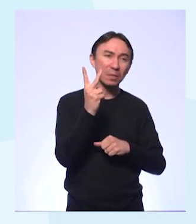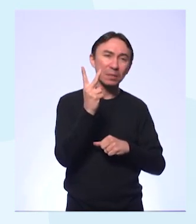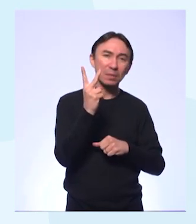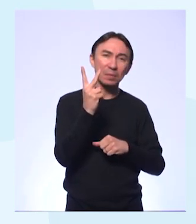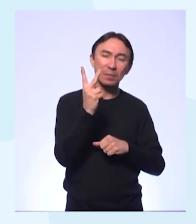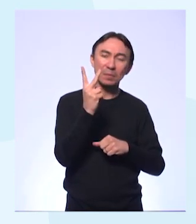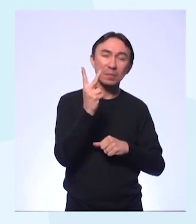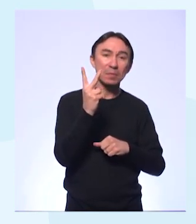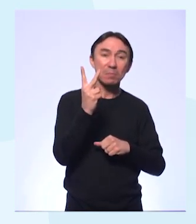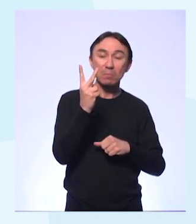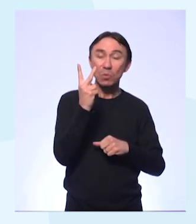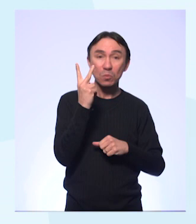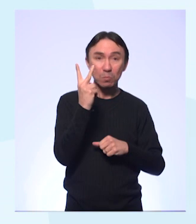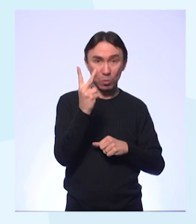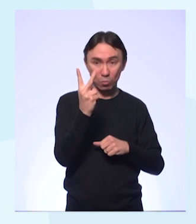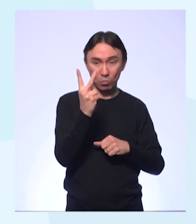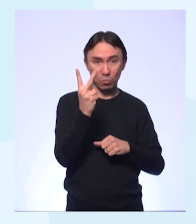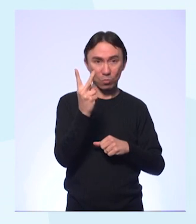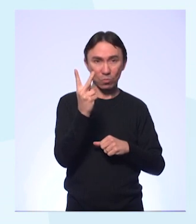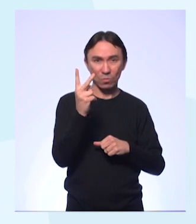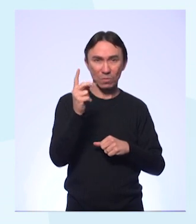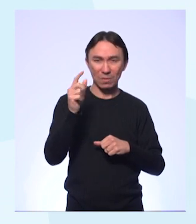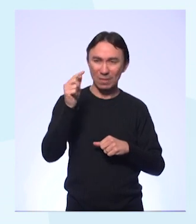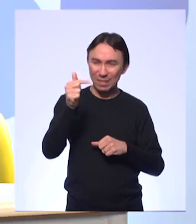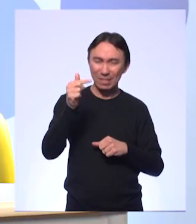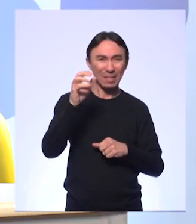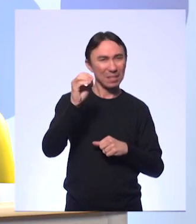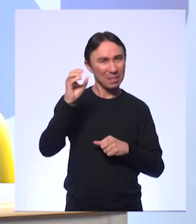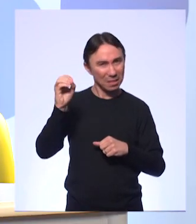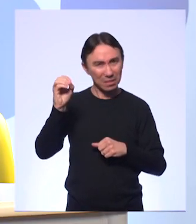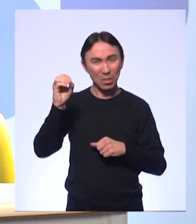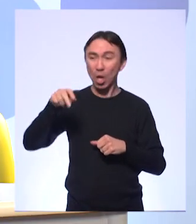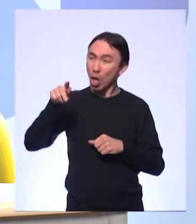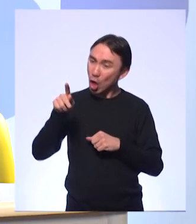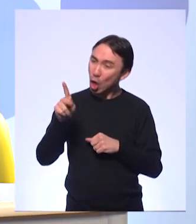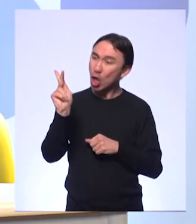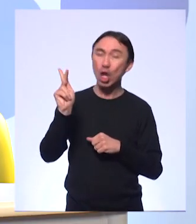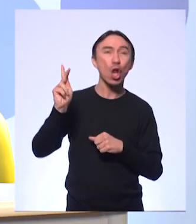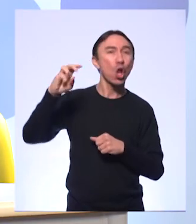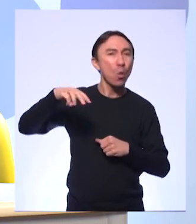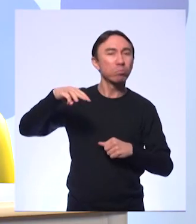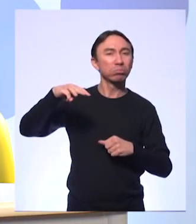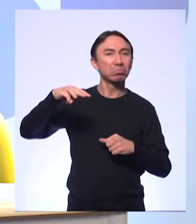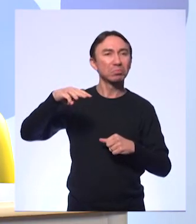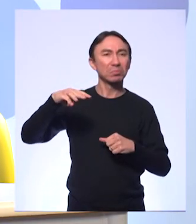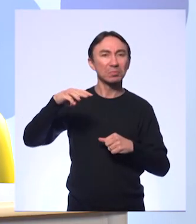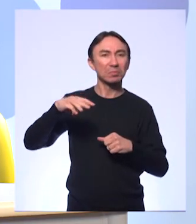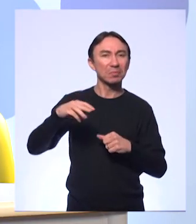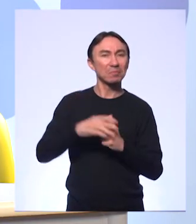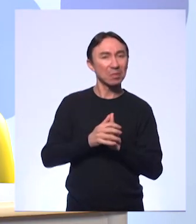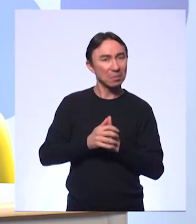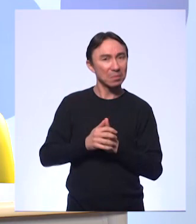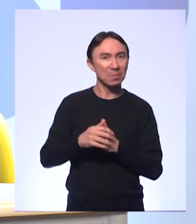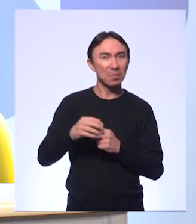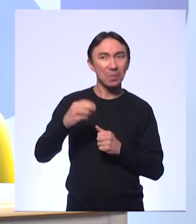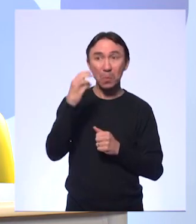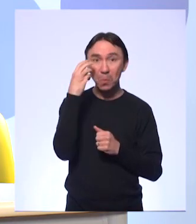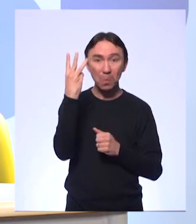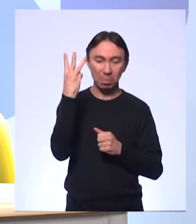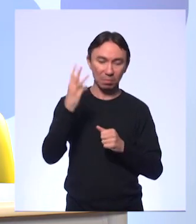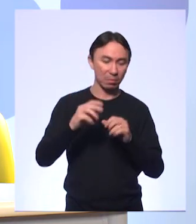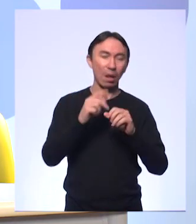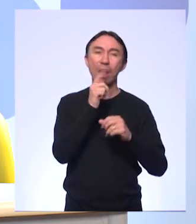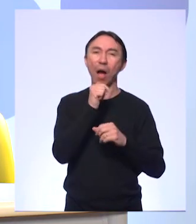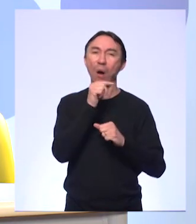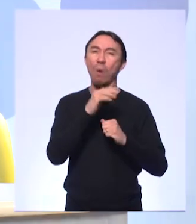2.760 quilômetros cúbicos de água. Nossa, é muito grande. Realmente é uma coisa impressionante. Essas linhas em vermelho no